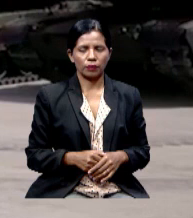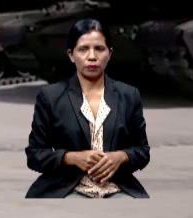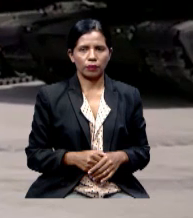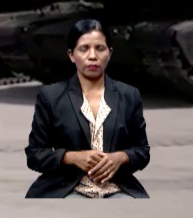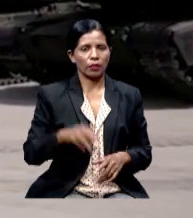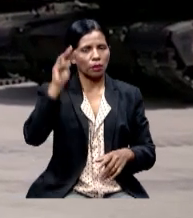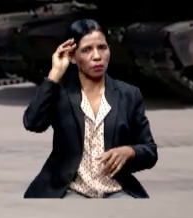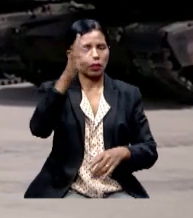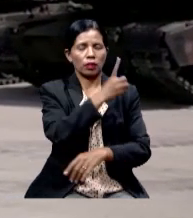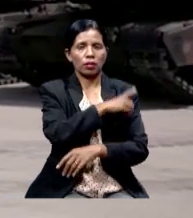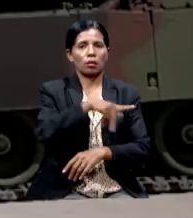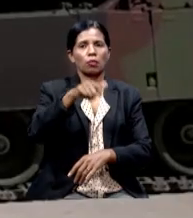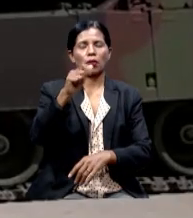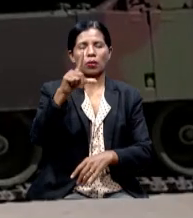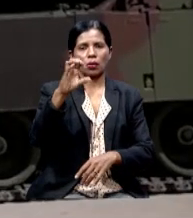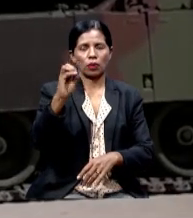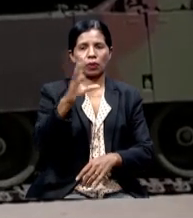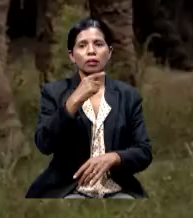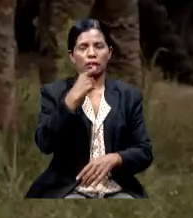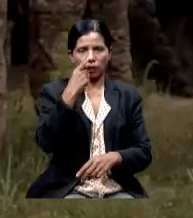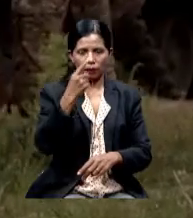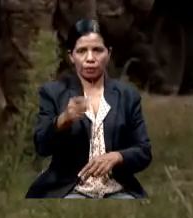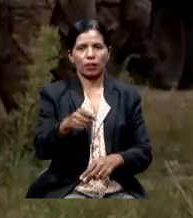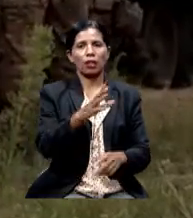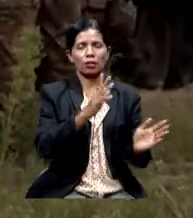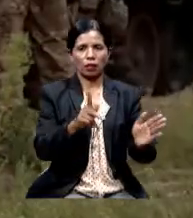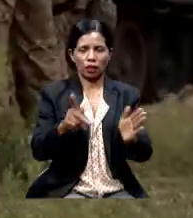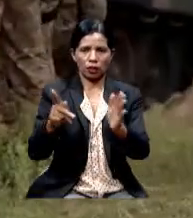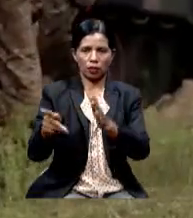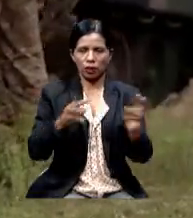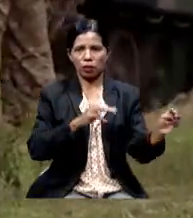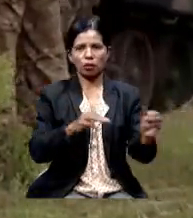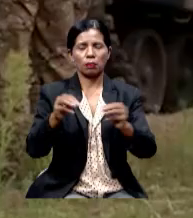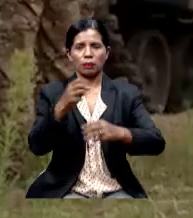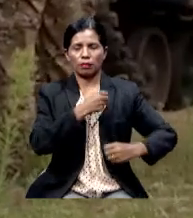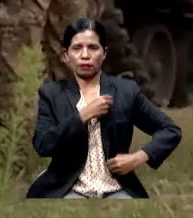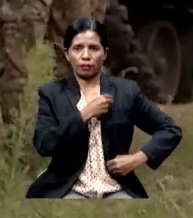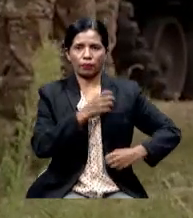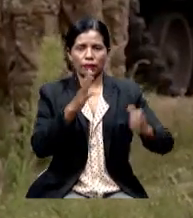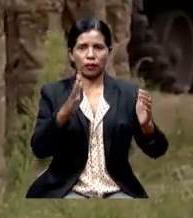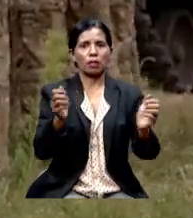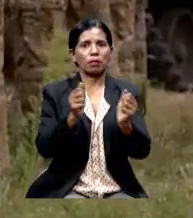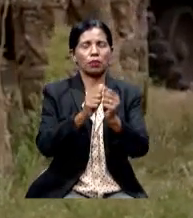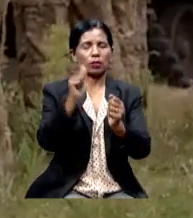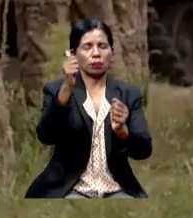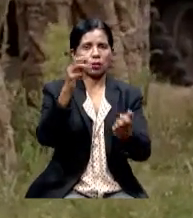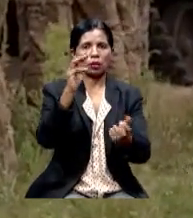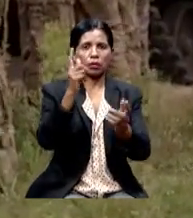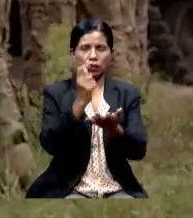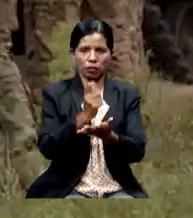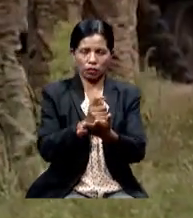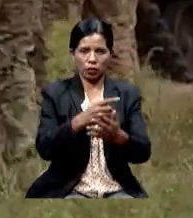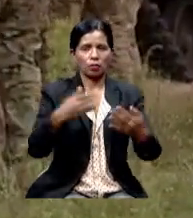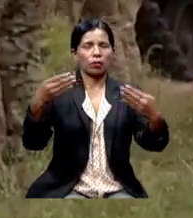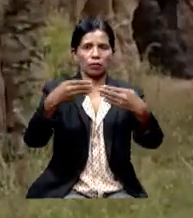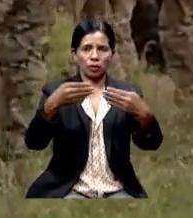Ministrul defesa Polonia Marius Blaskat Hateten, Polonia planul hela atu mure soldadul adicional Riunsanulu ba fronteira cu